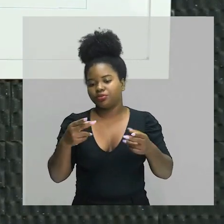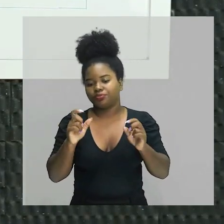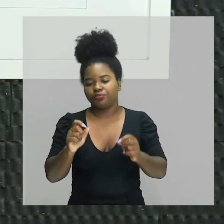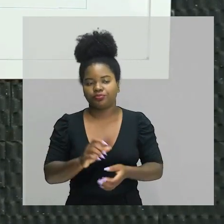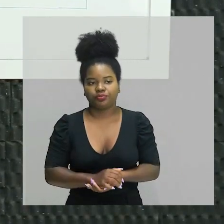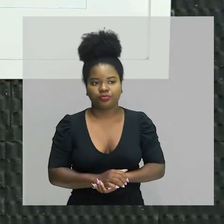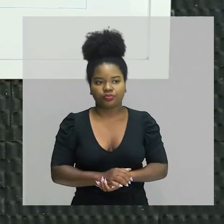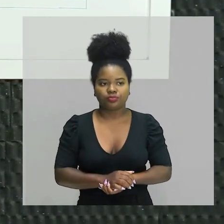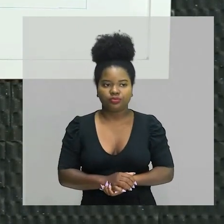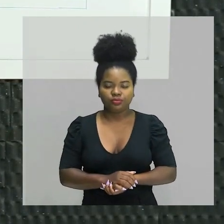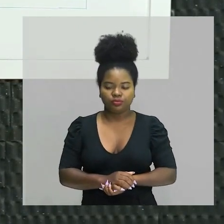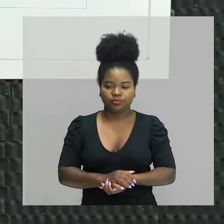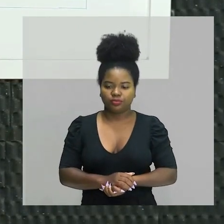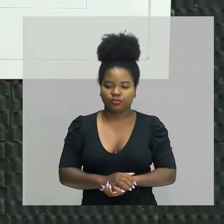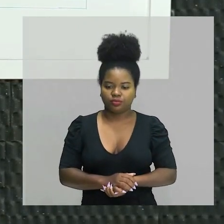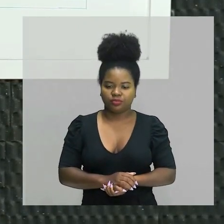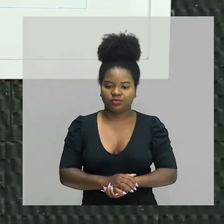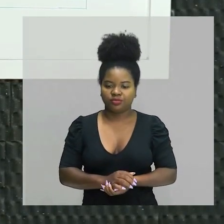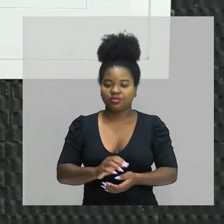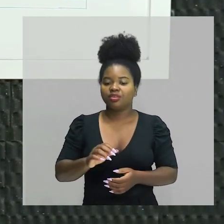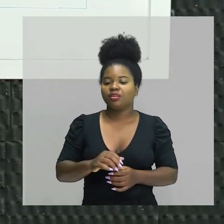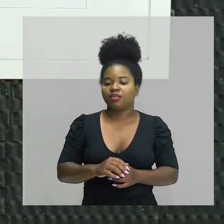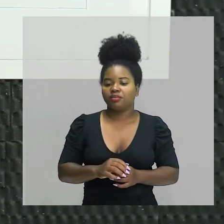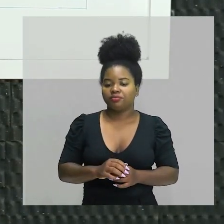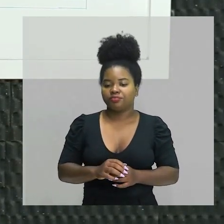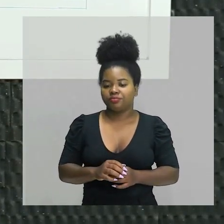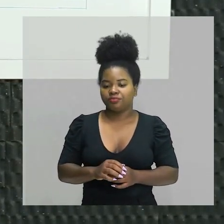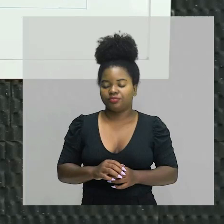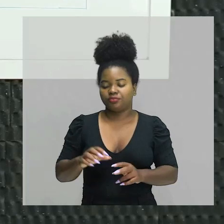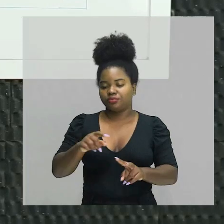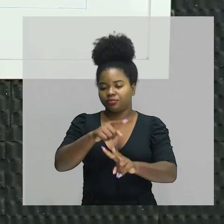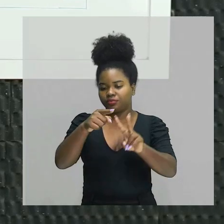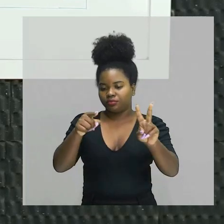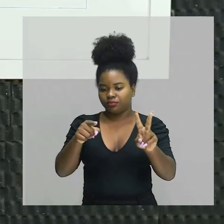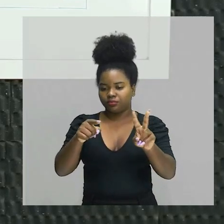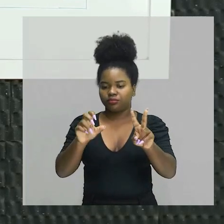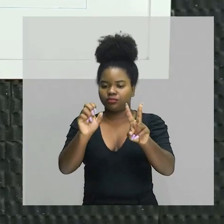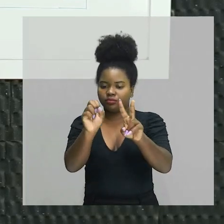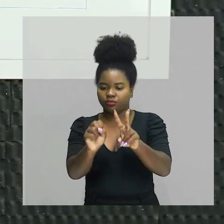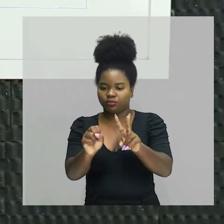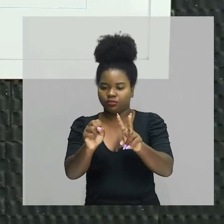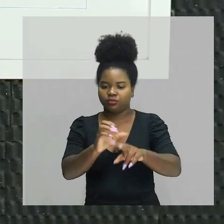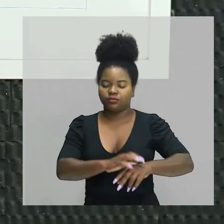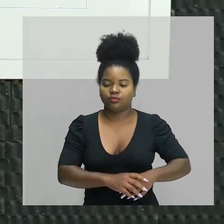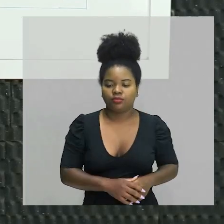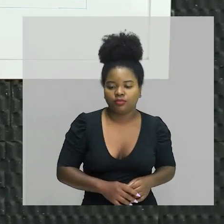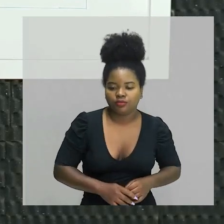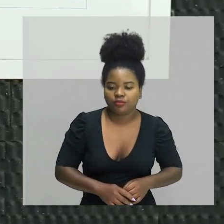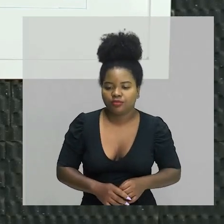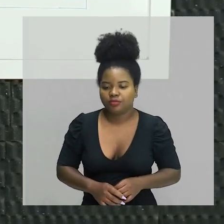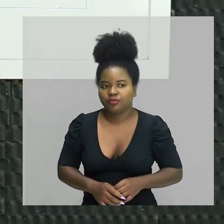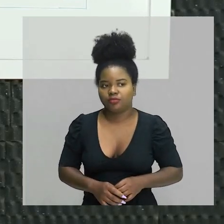x vai ser igual a raiz quadrada de 8